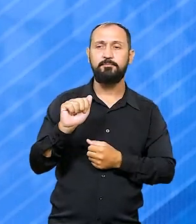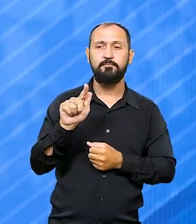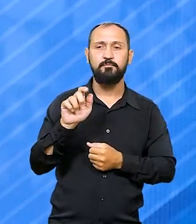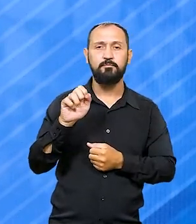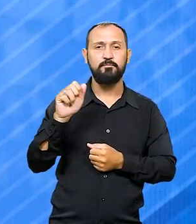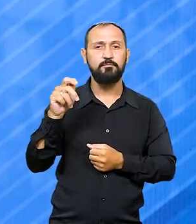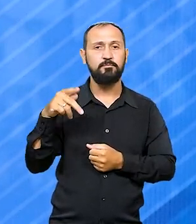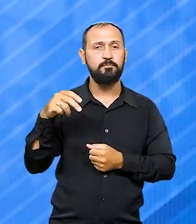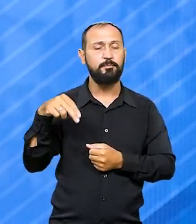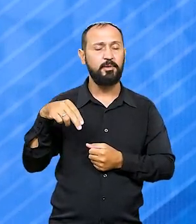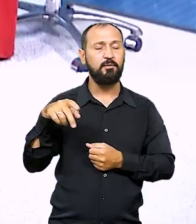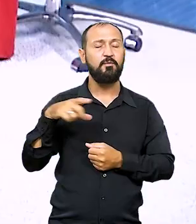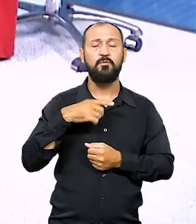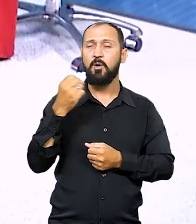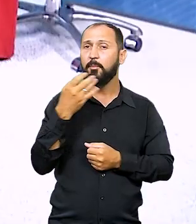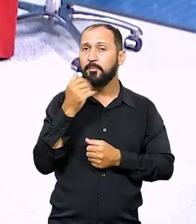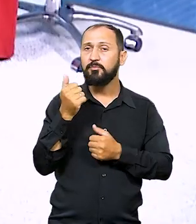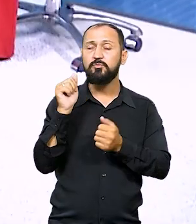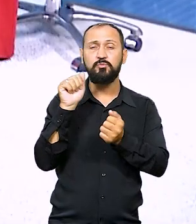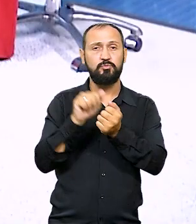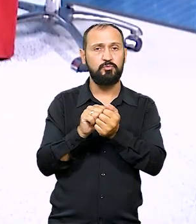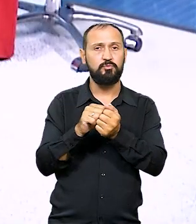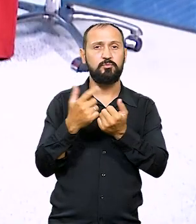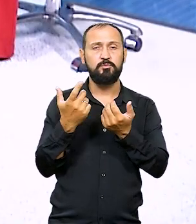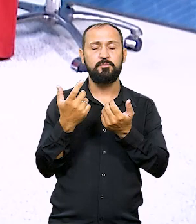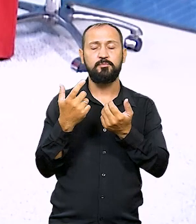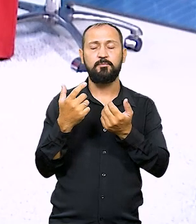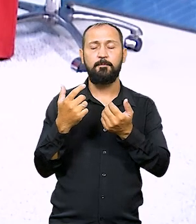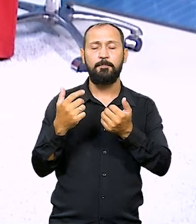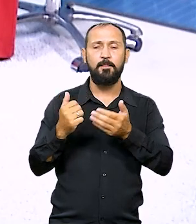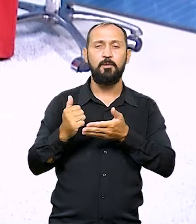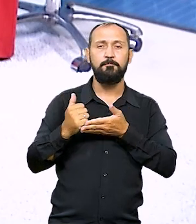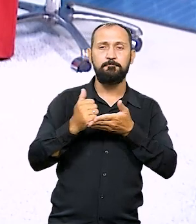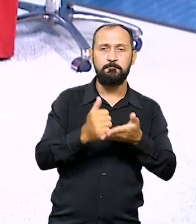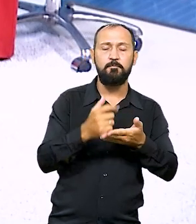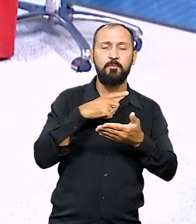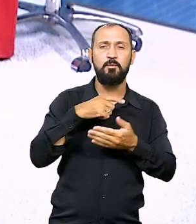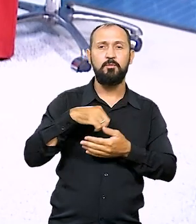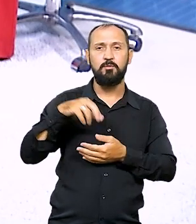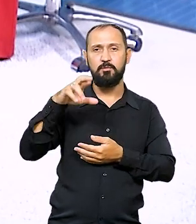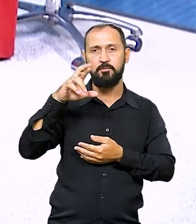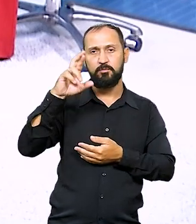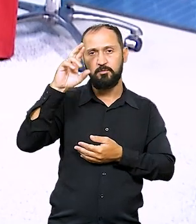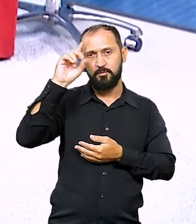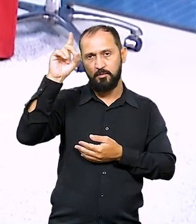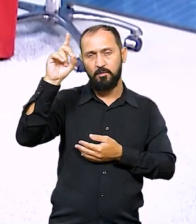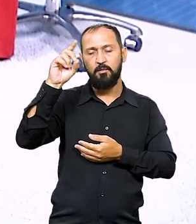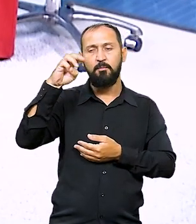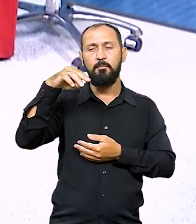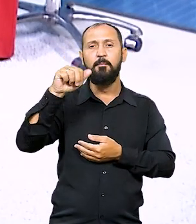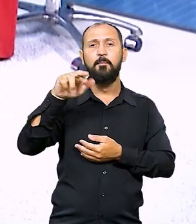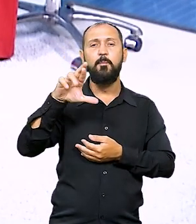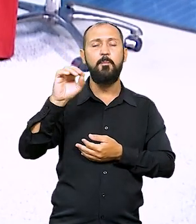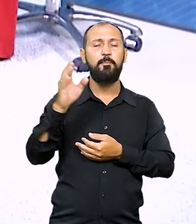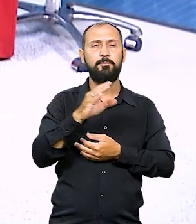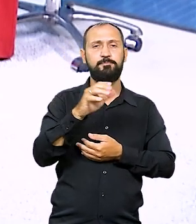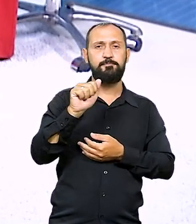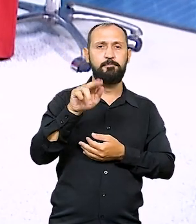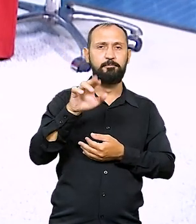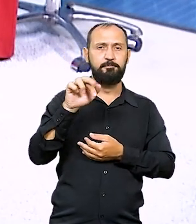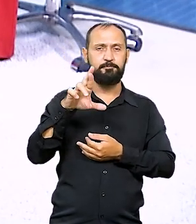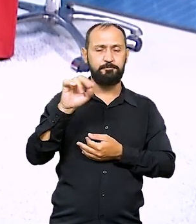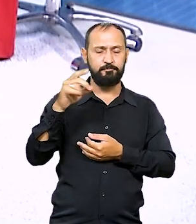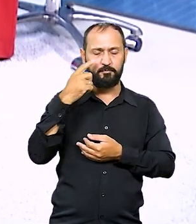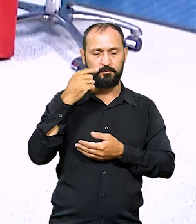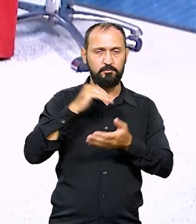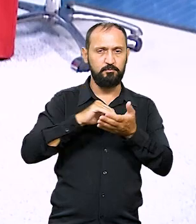com a AGPEM foi de grande importância, e junto com a Caixa de Assistência, na pessoa do diretor Marco Aurélio